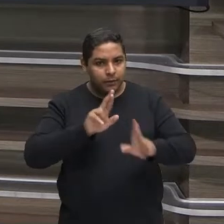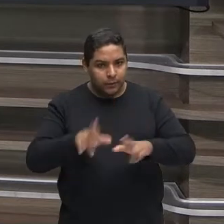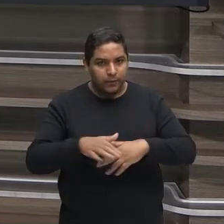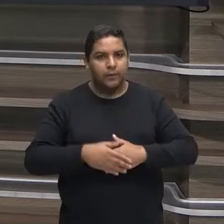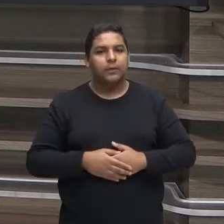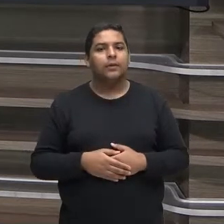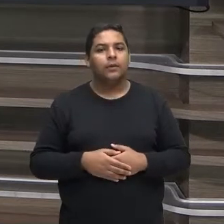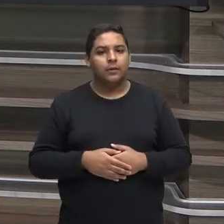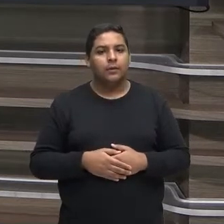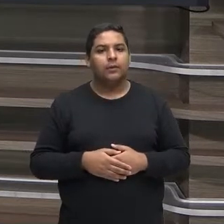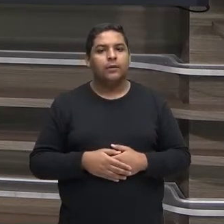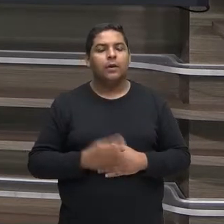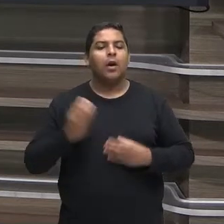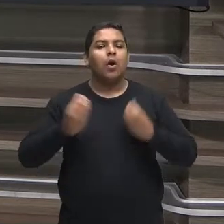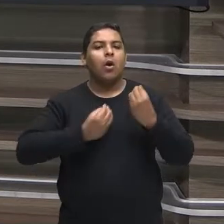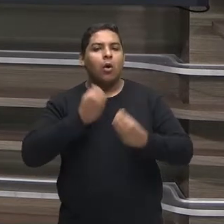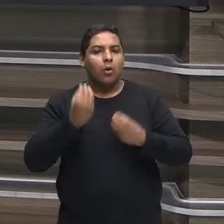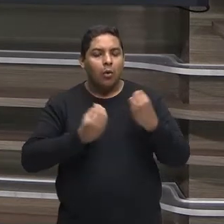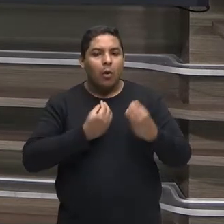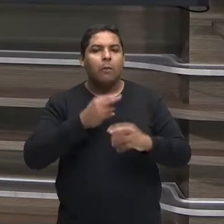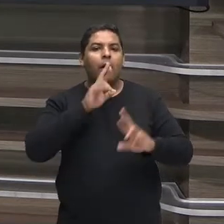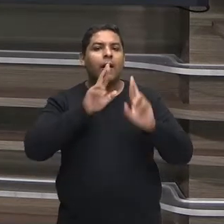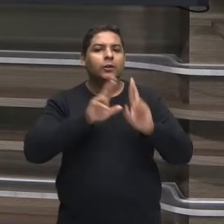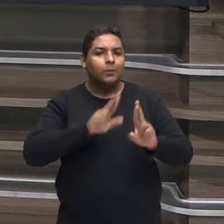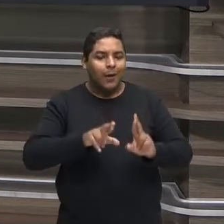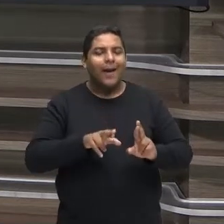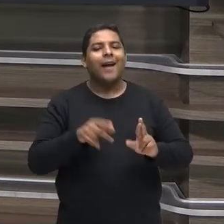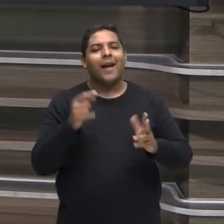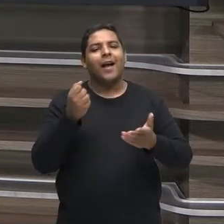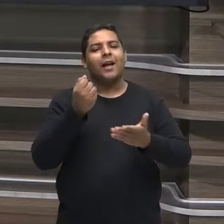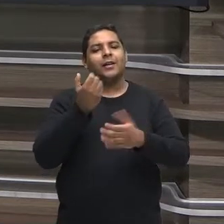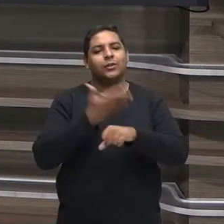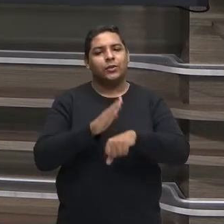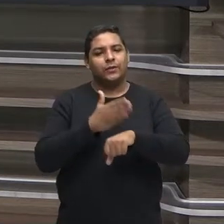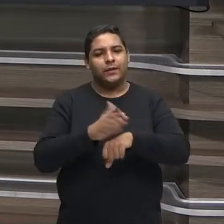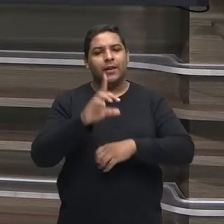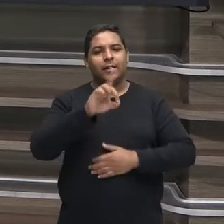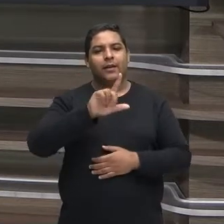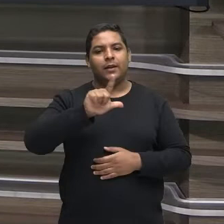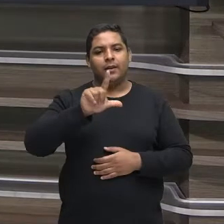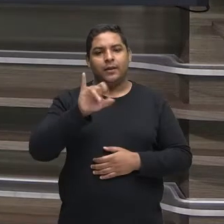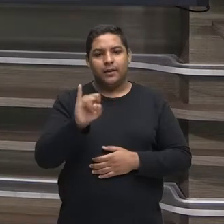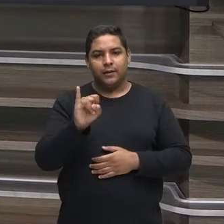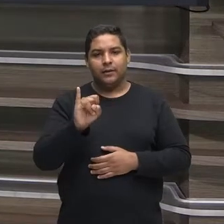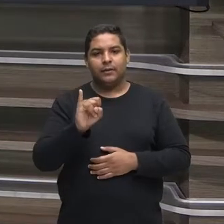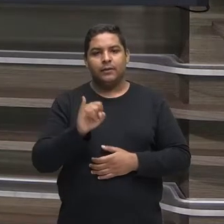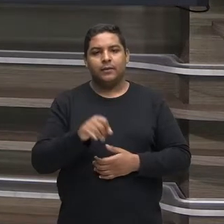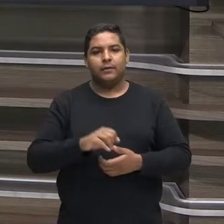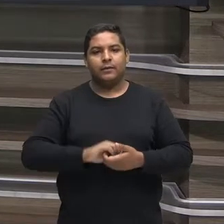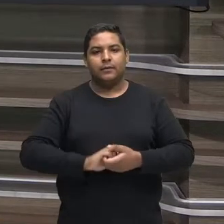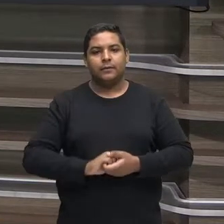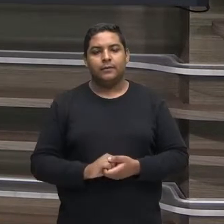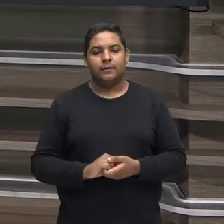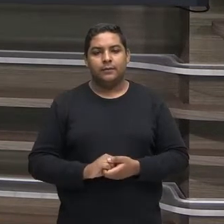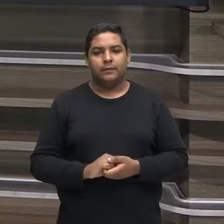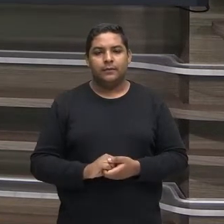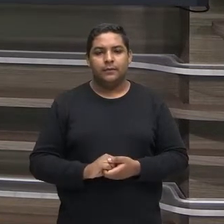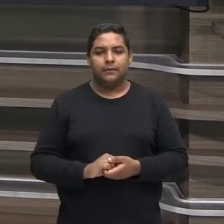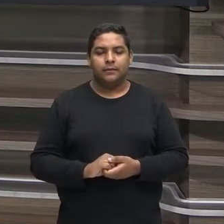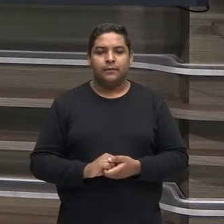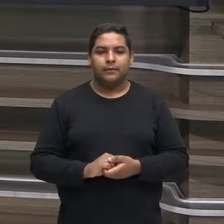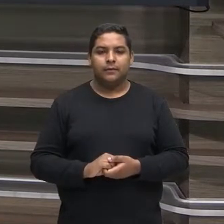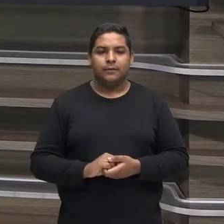se ou como se sairão na nossa dinâmica interativa local sobre